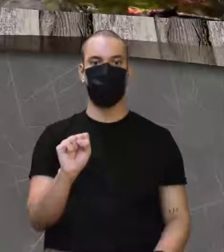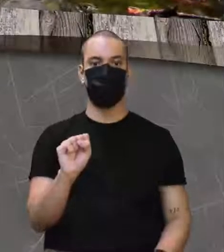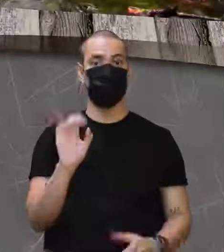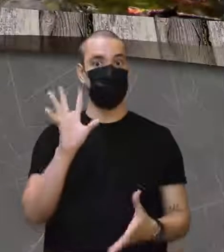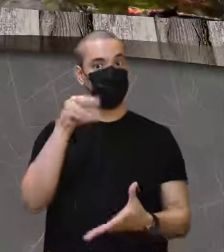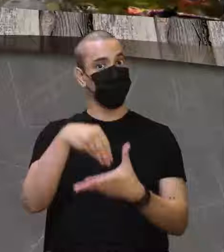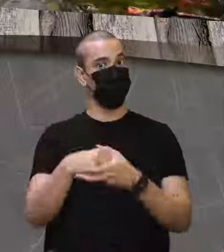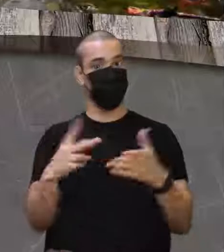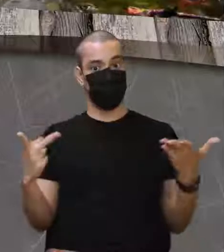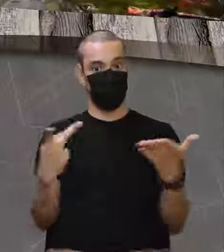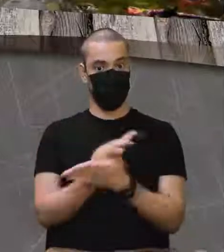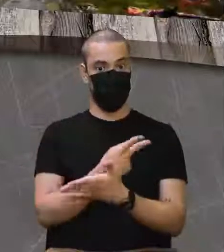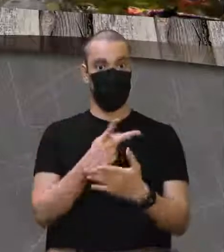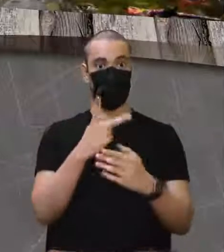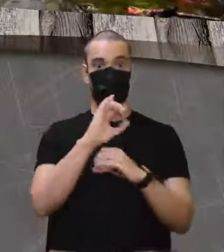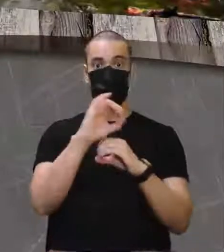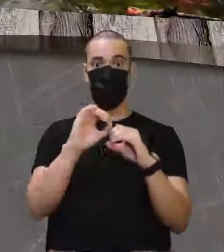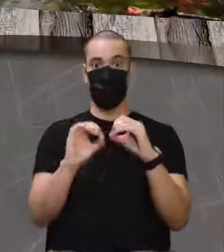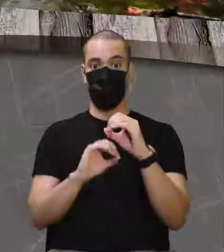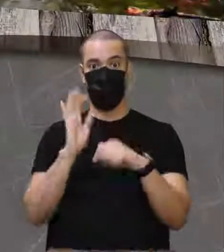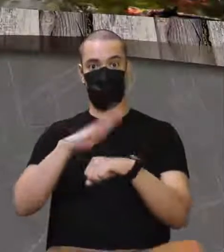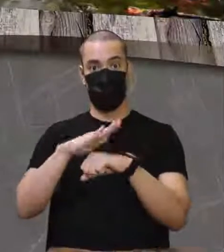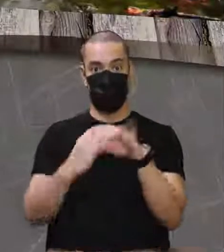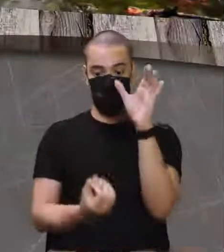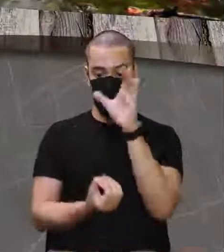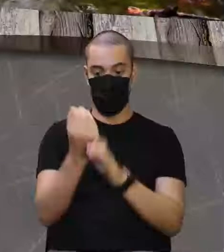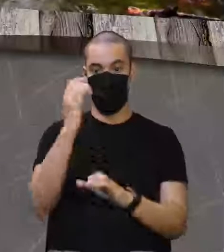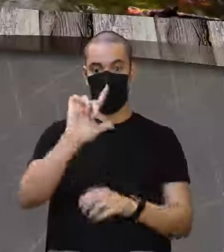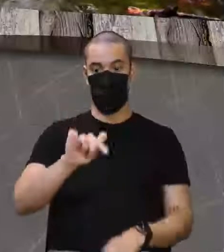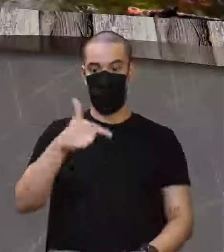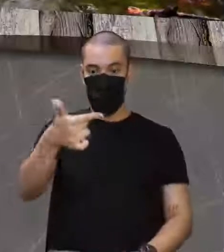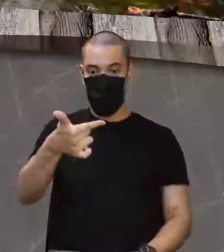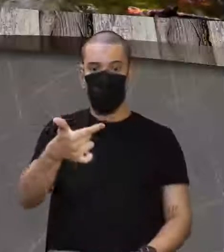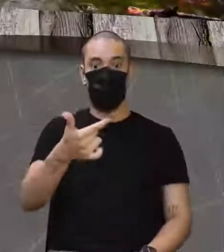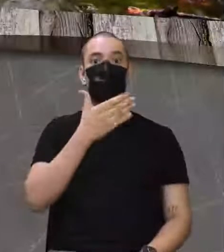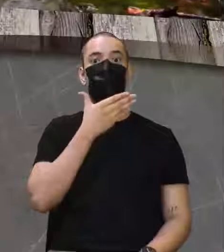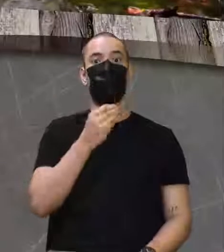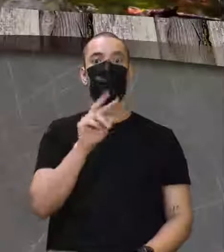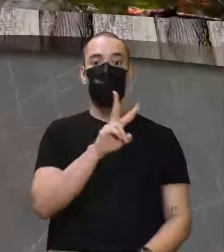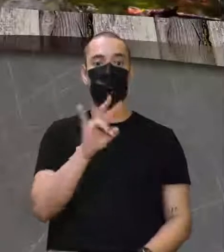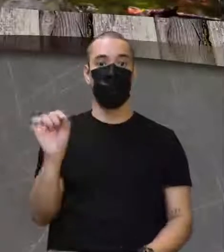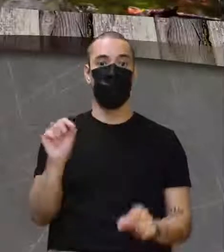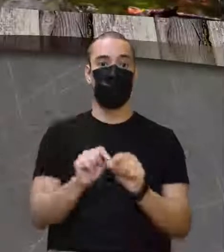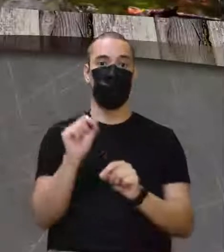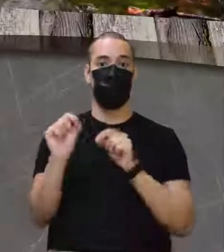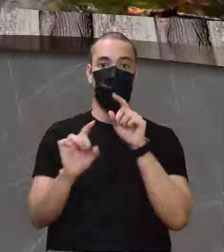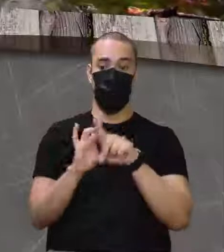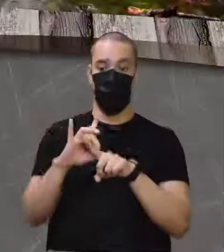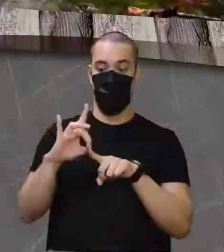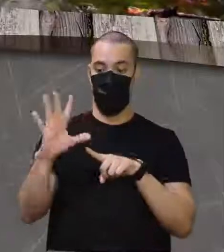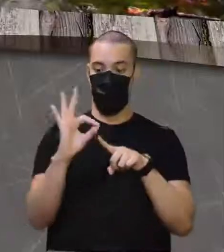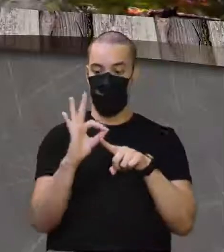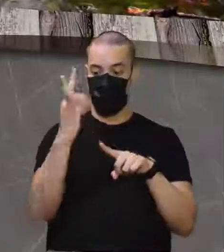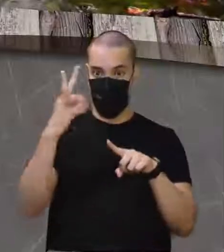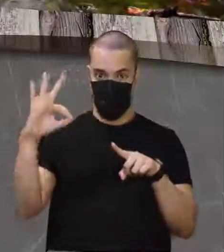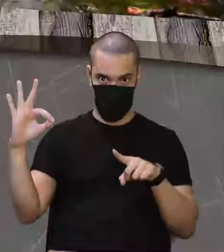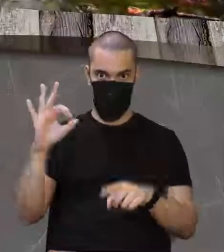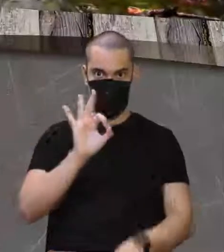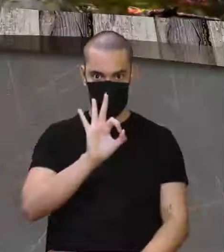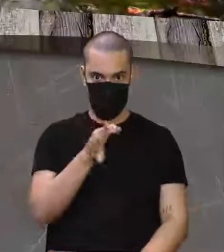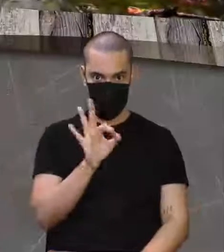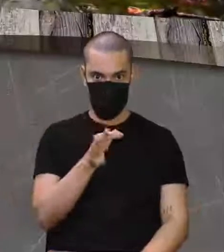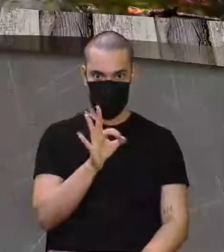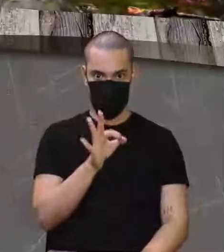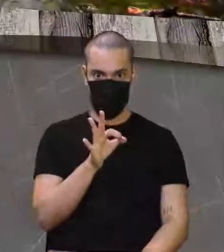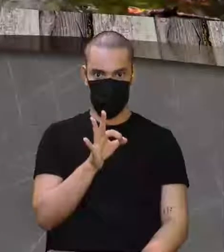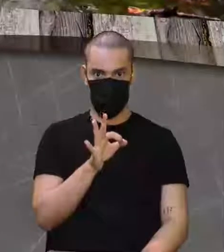vai produzir óvulos ou ovócitos secundários. E no homem, vai produzir espermatozoides,